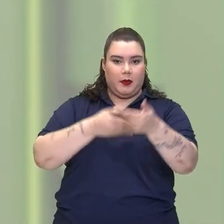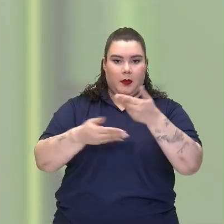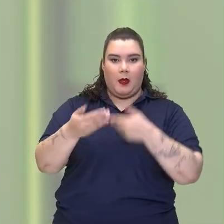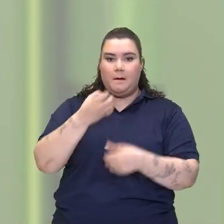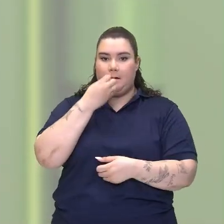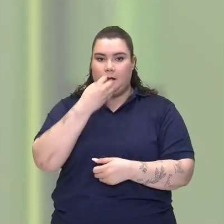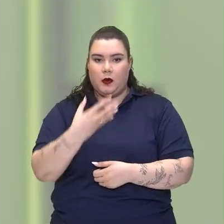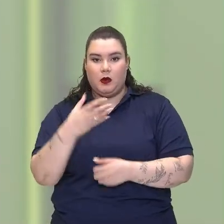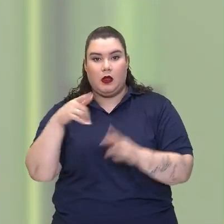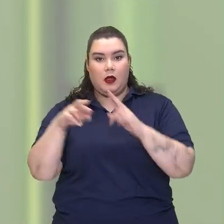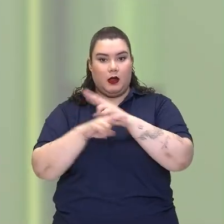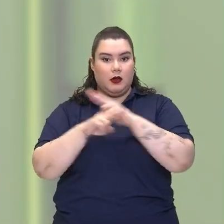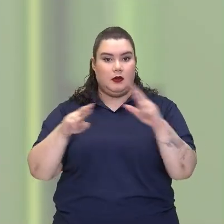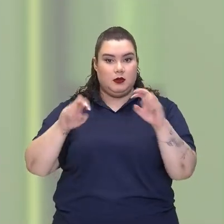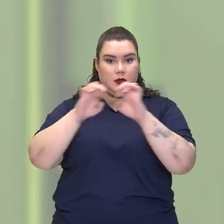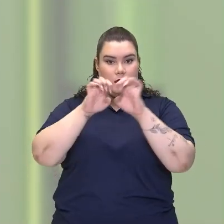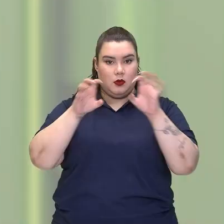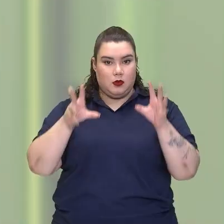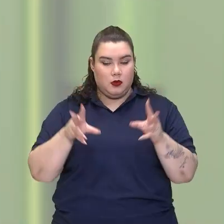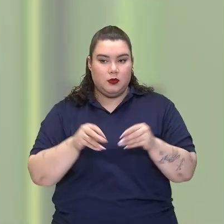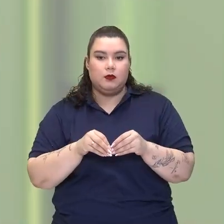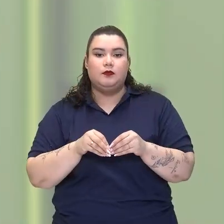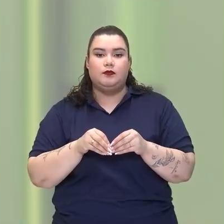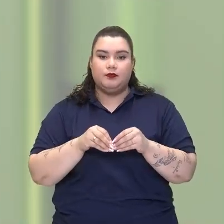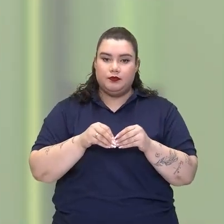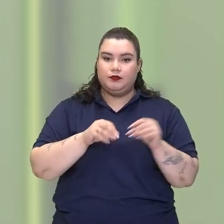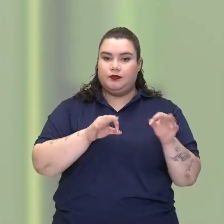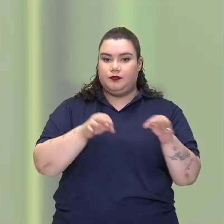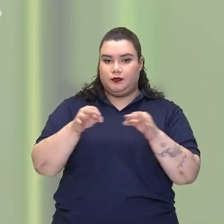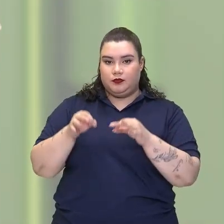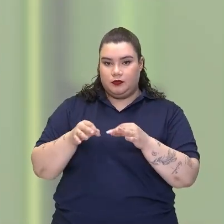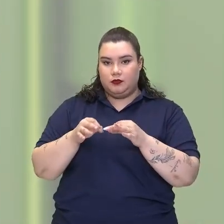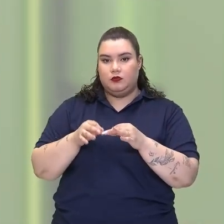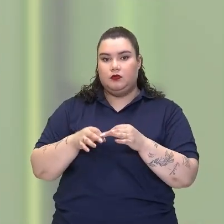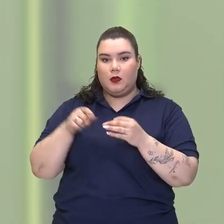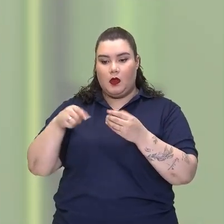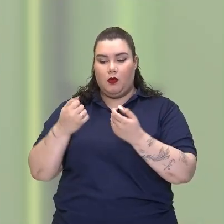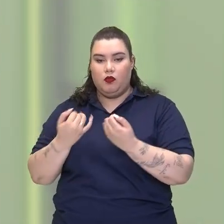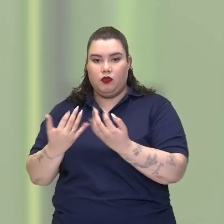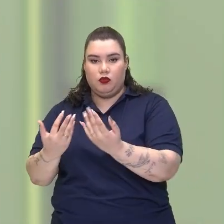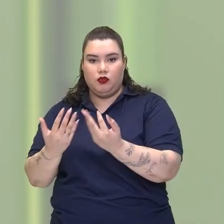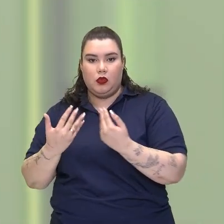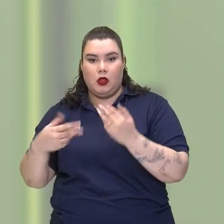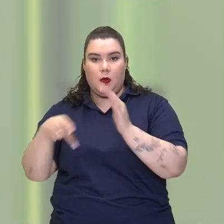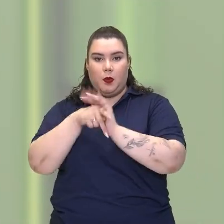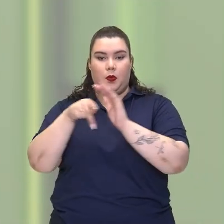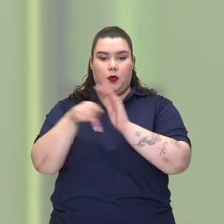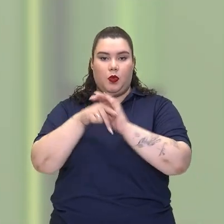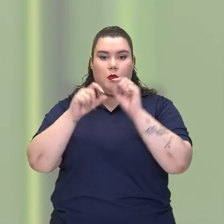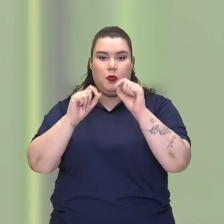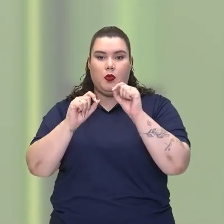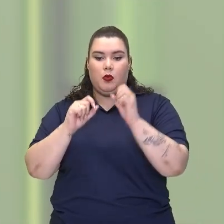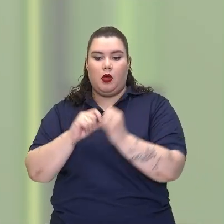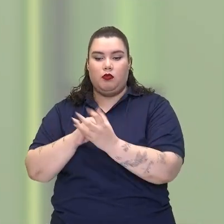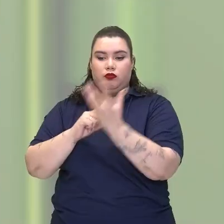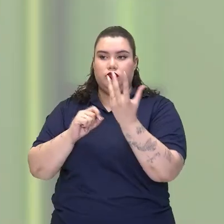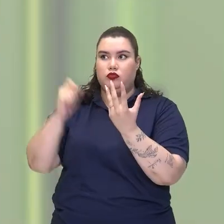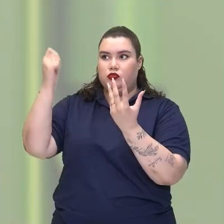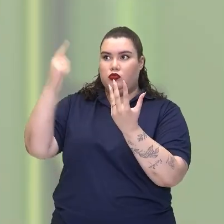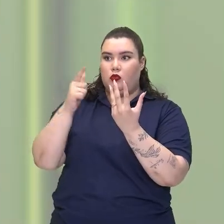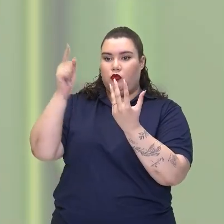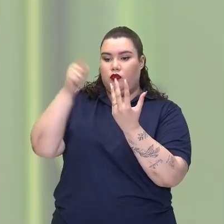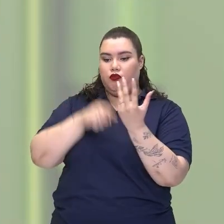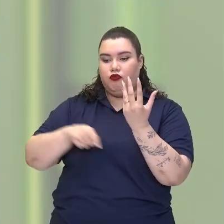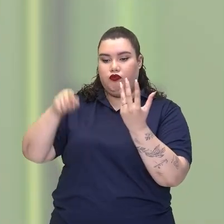relação ecológica. Tá? Então, a alga tem ali aquela fotossíntese que ela consegue realizar, né? O fungo